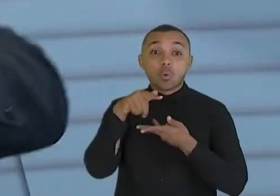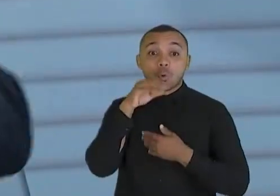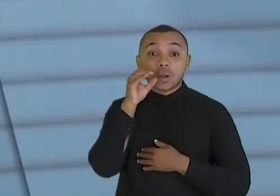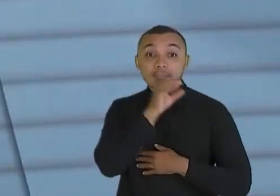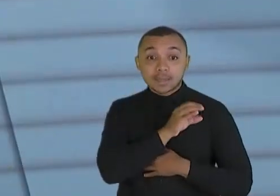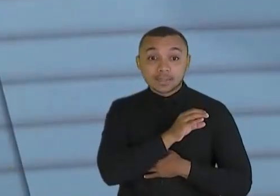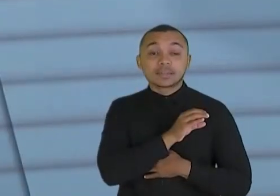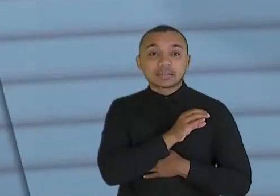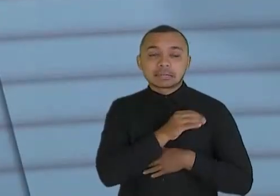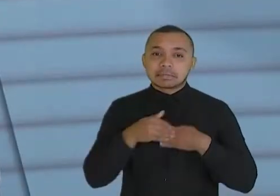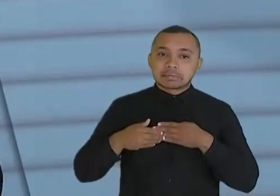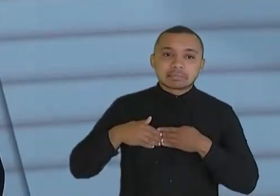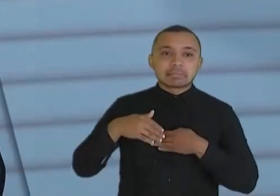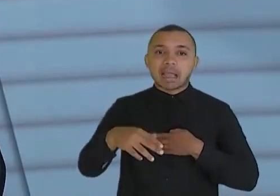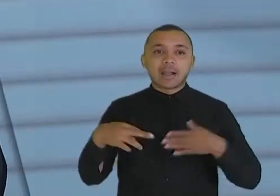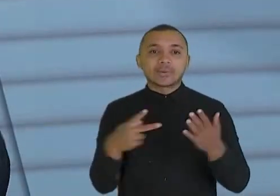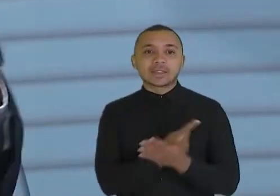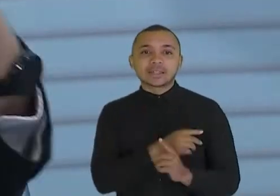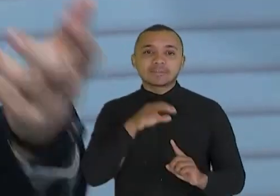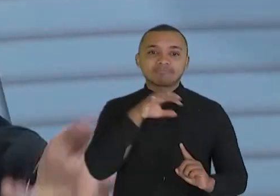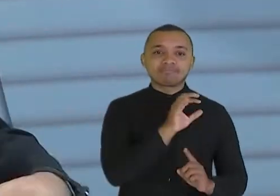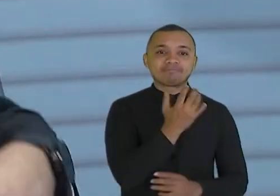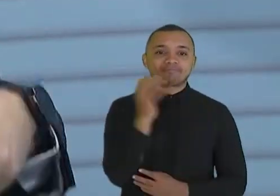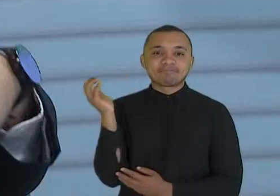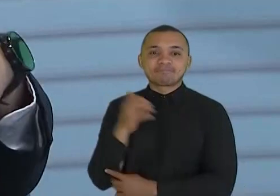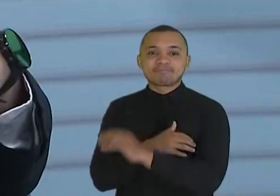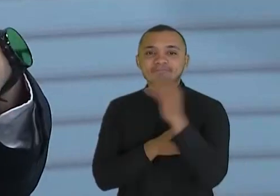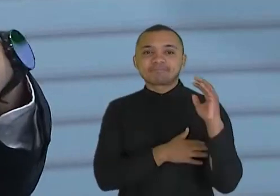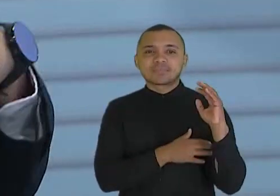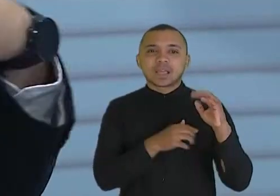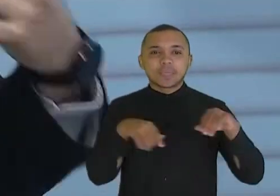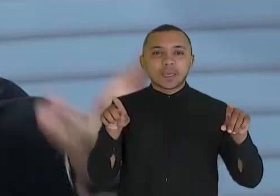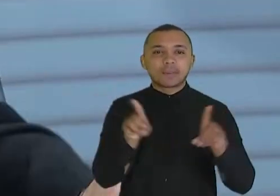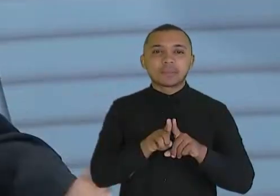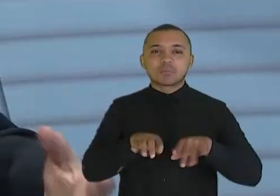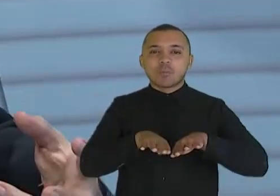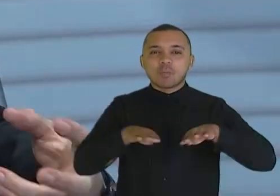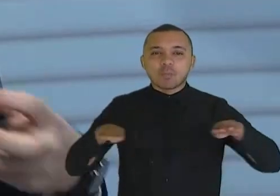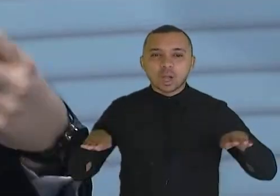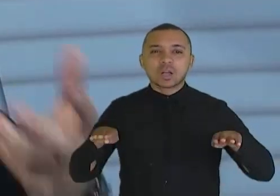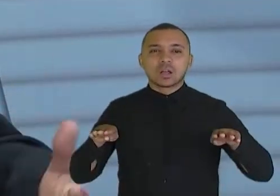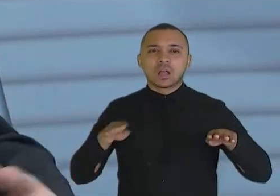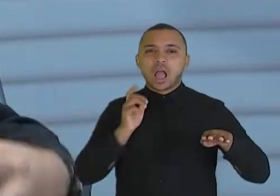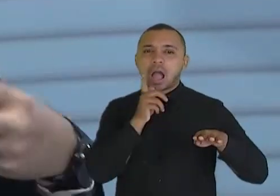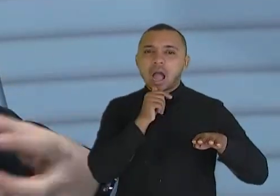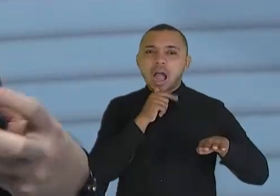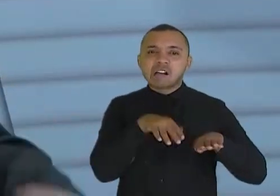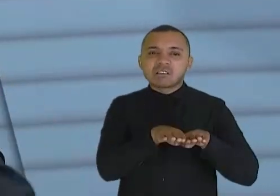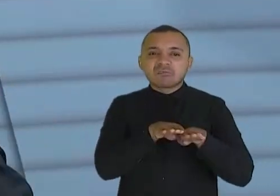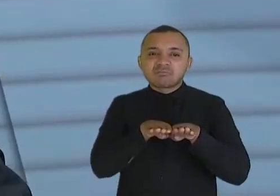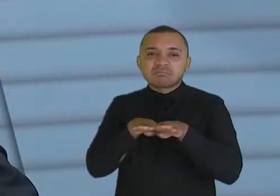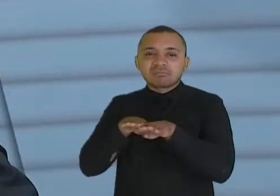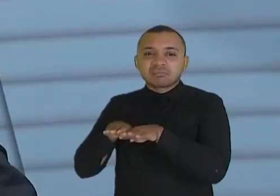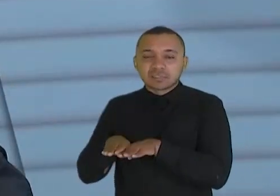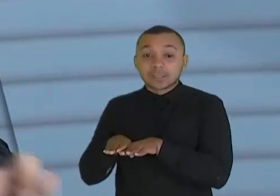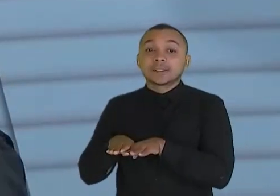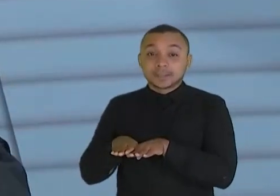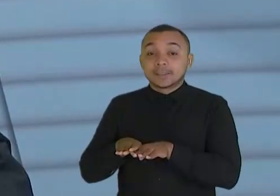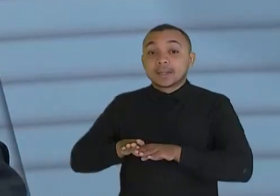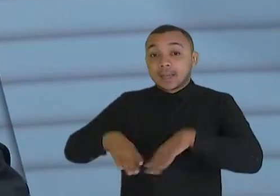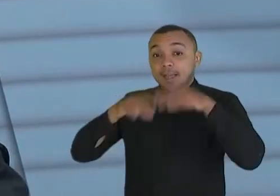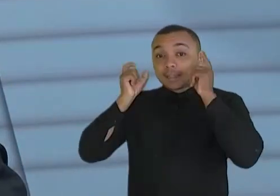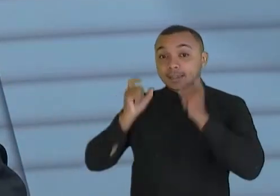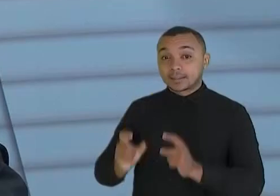impactos que levam à Caatinga, principalmente a questão da desertificação, né, da água, da vida, da fauna e flora. Então, assim, é bem interessante,